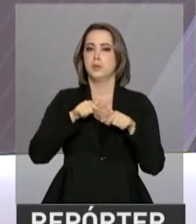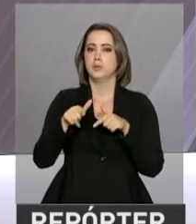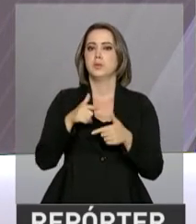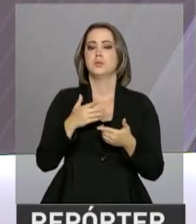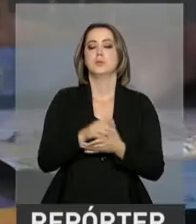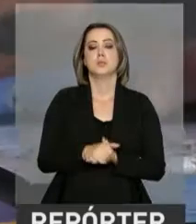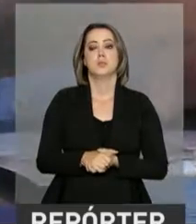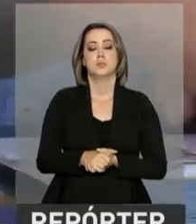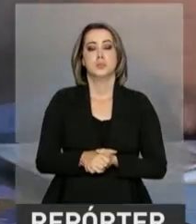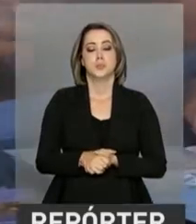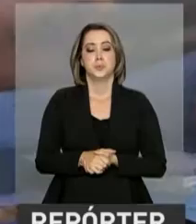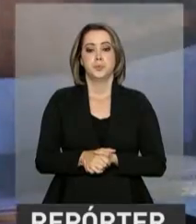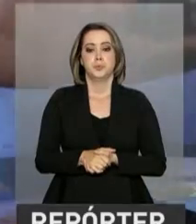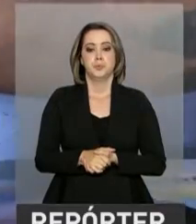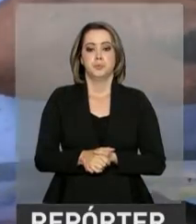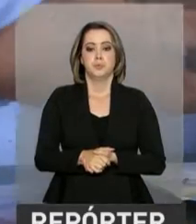profissional.